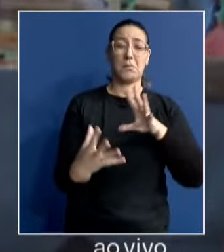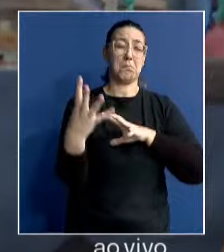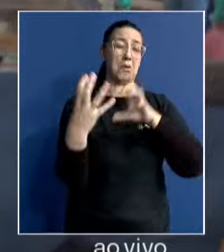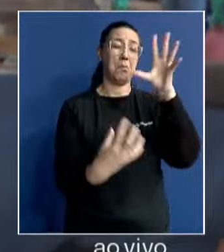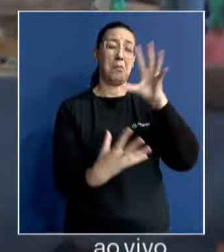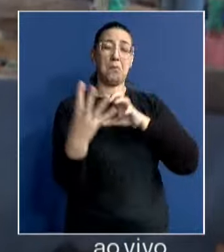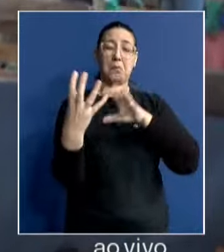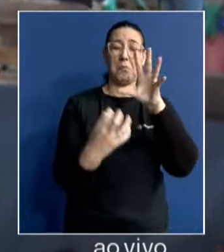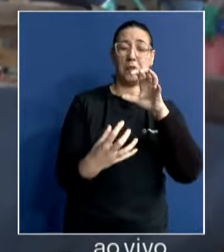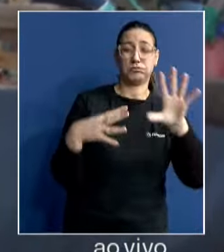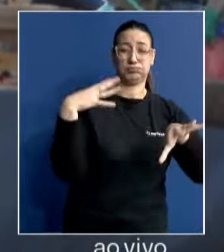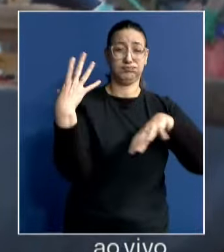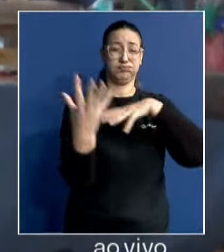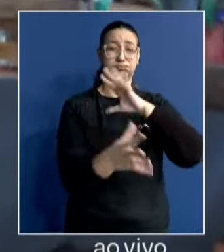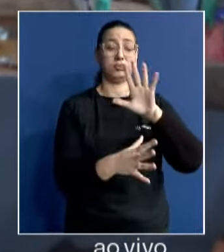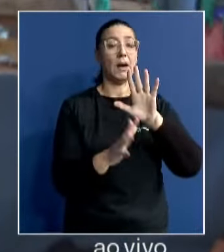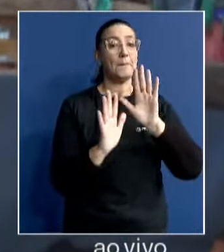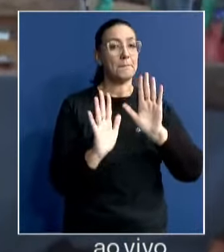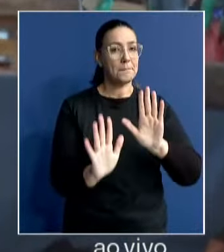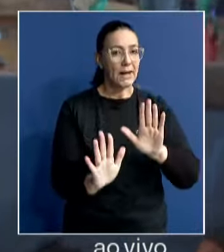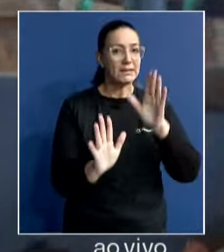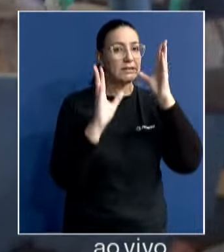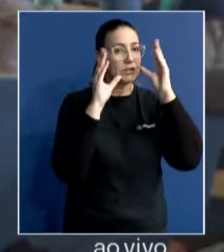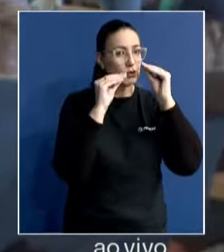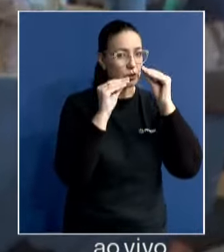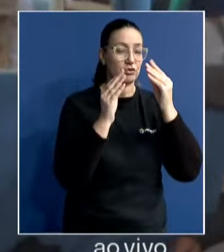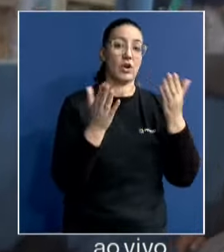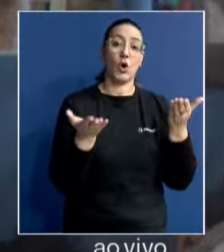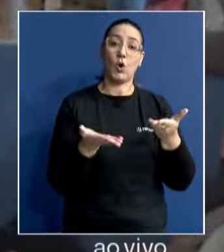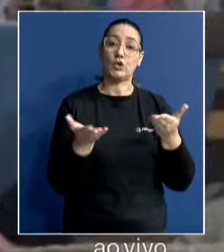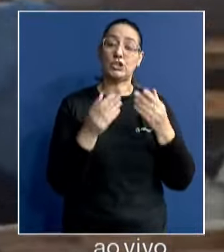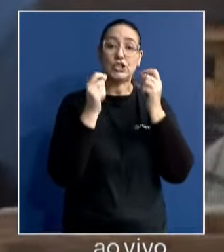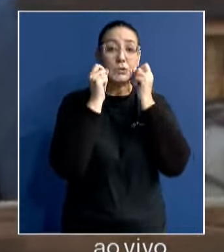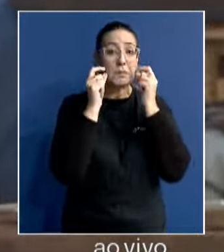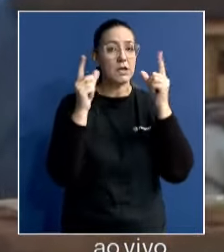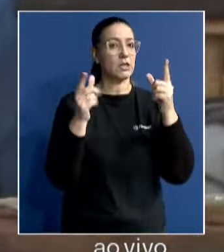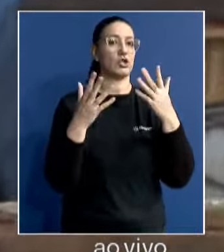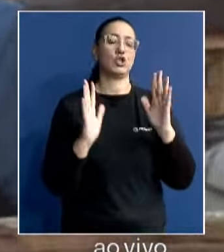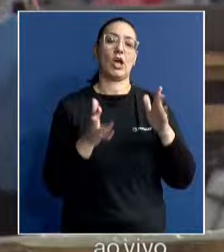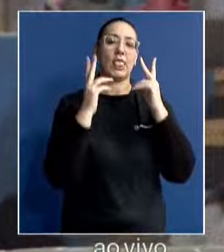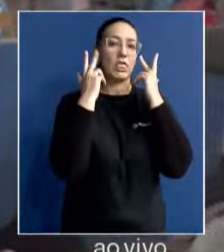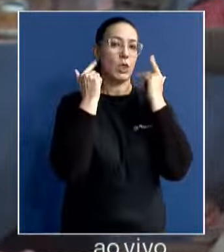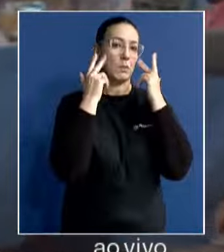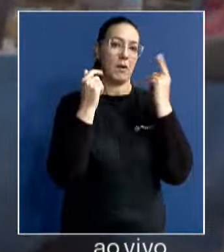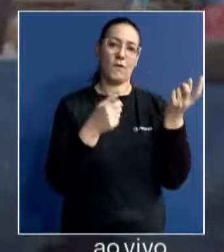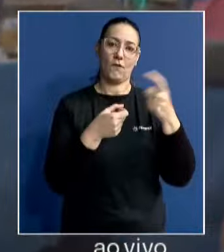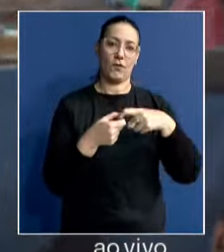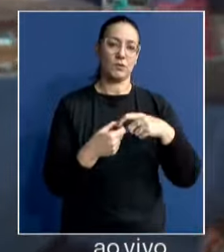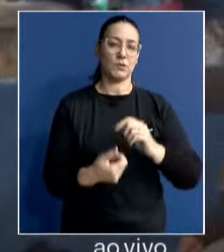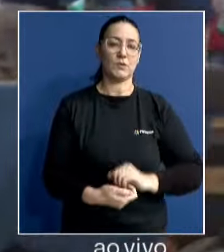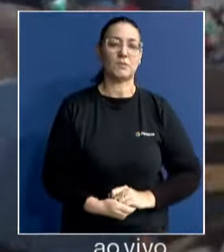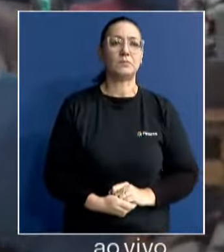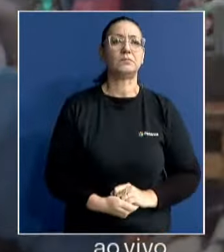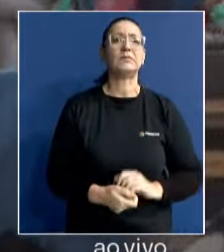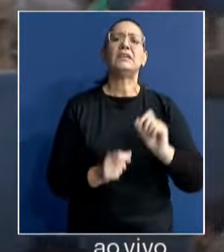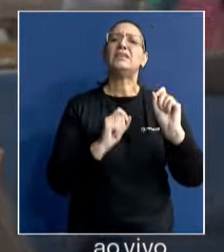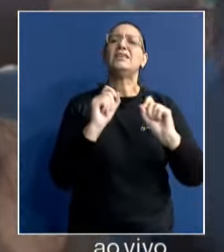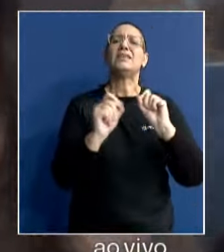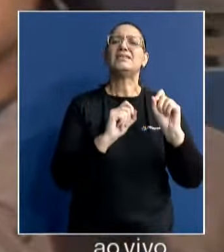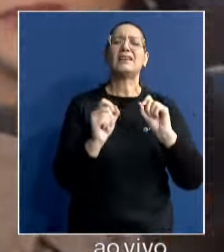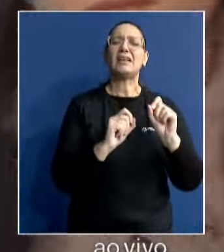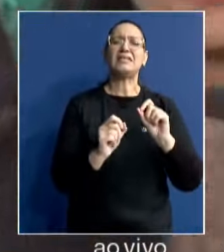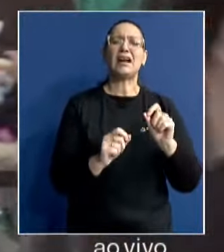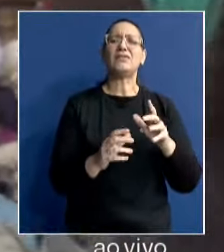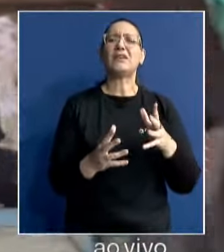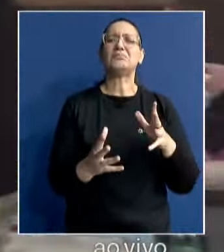e retornaram hoje de manhã. Foi isso que ele me passou de informação. Bom, e quem é que teria hostilizado os